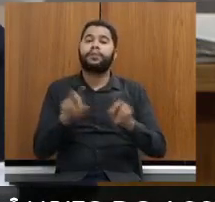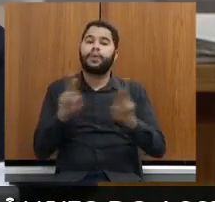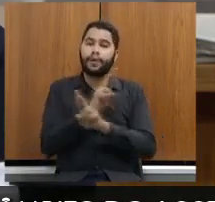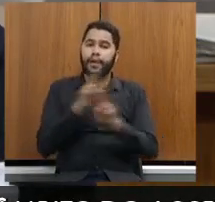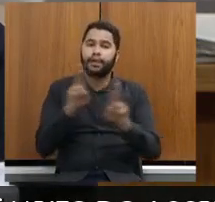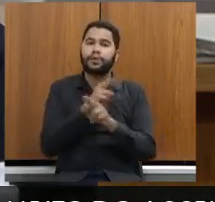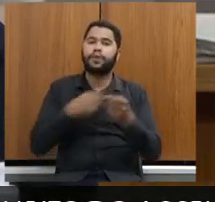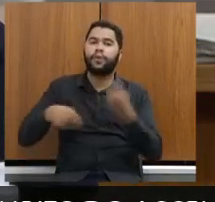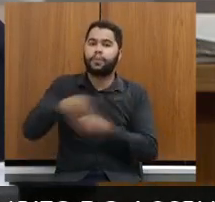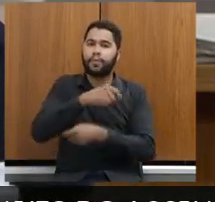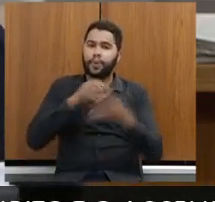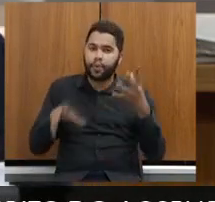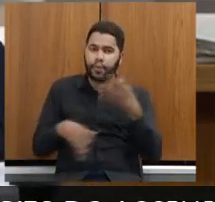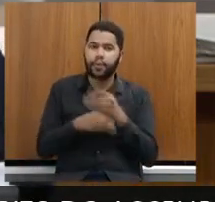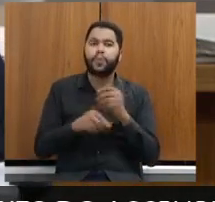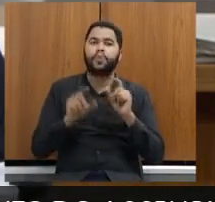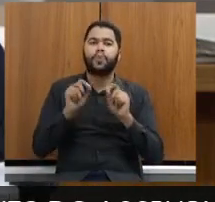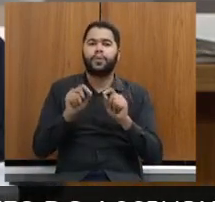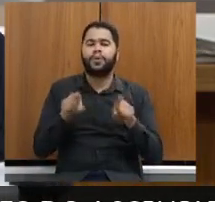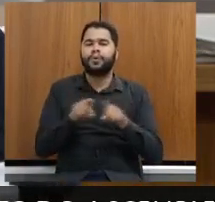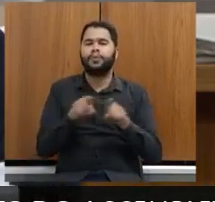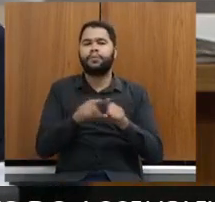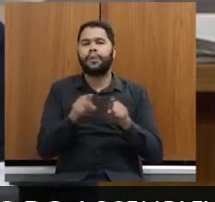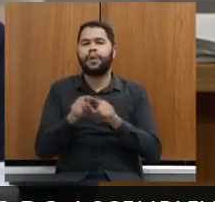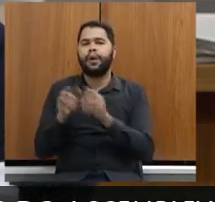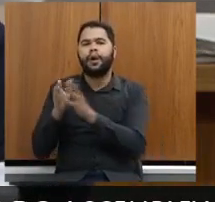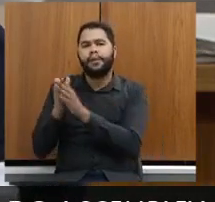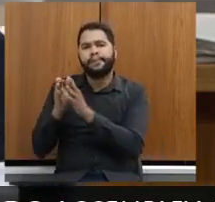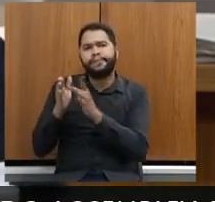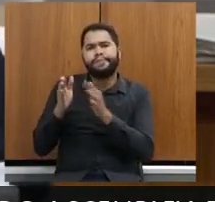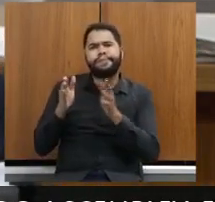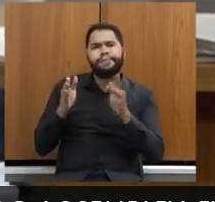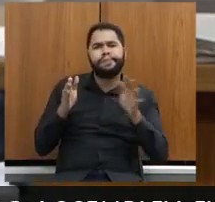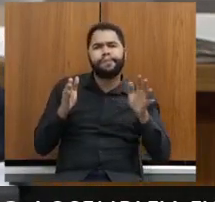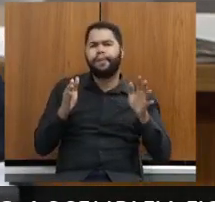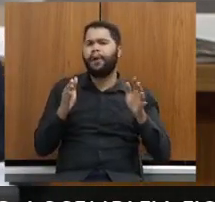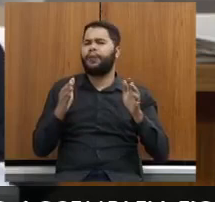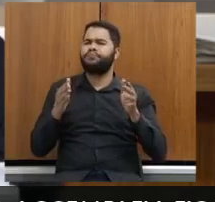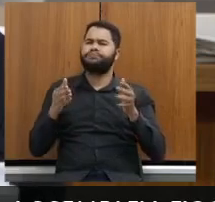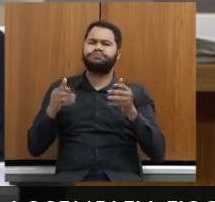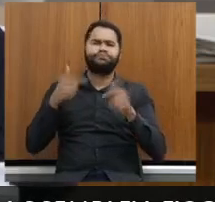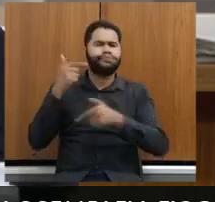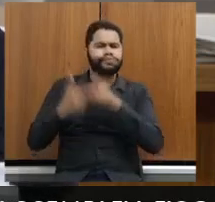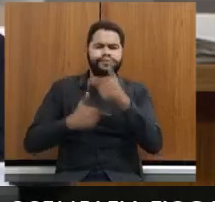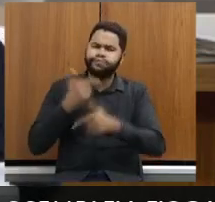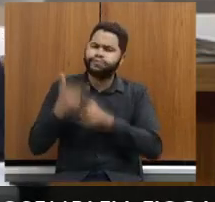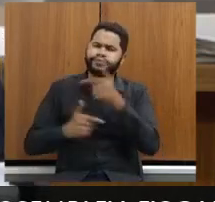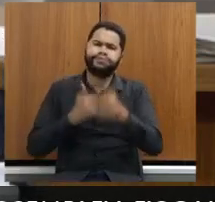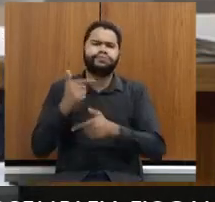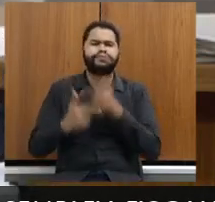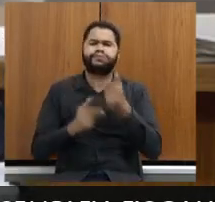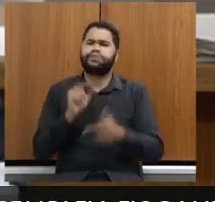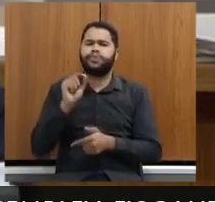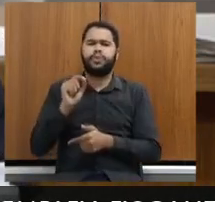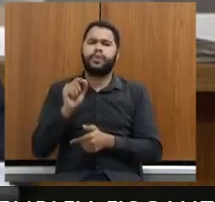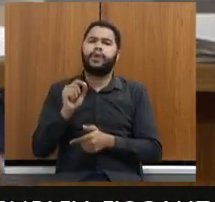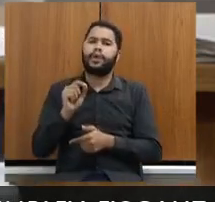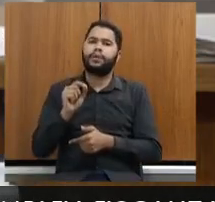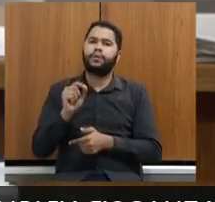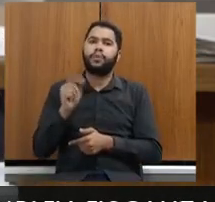operações Integradas nós fizemos aí durante esse período muitas operações que resultaram aí é um